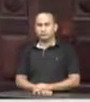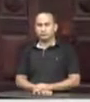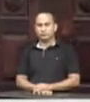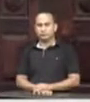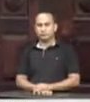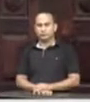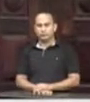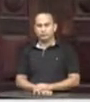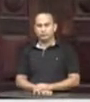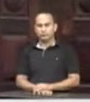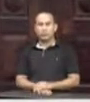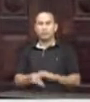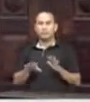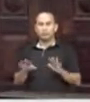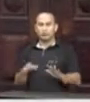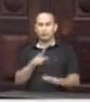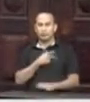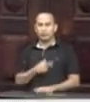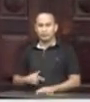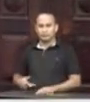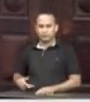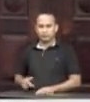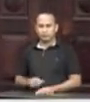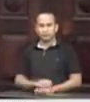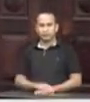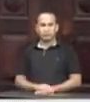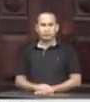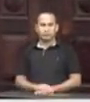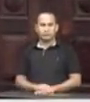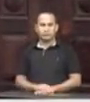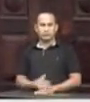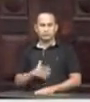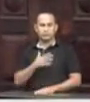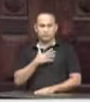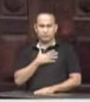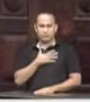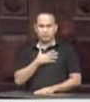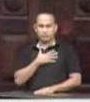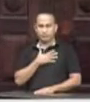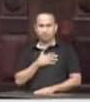No entanto, senhor presidente, eu